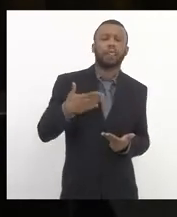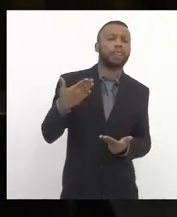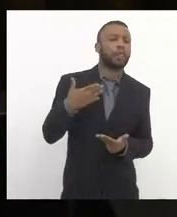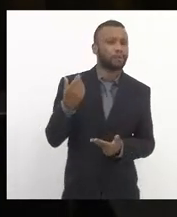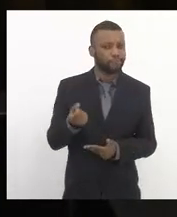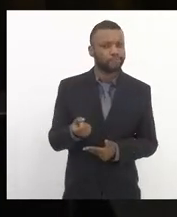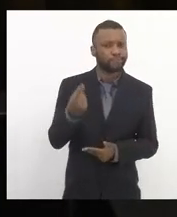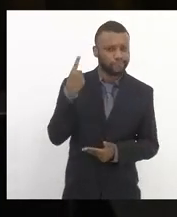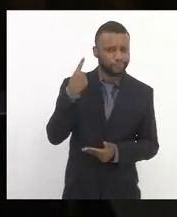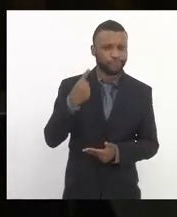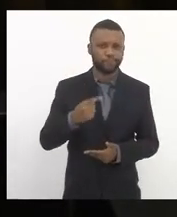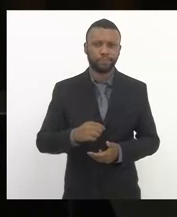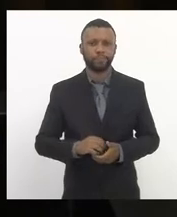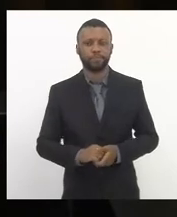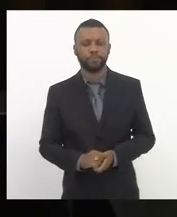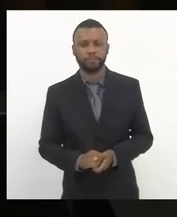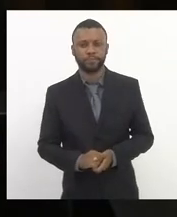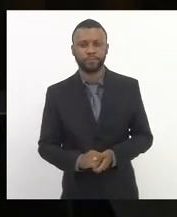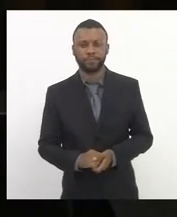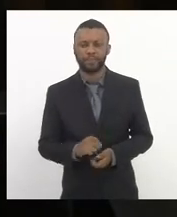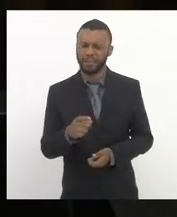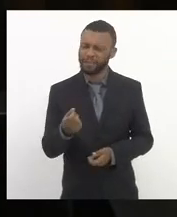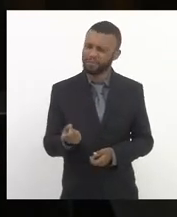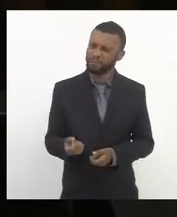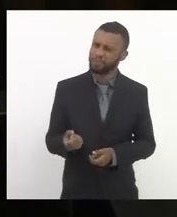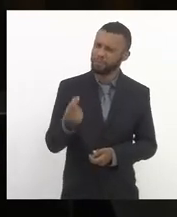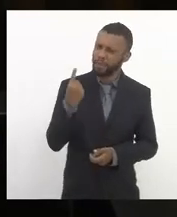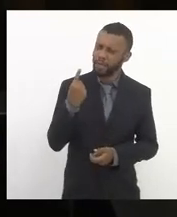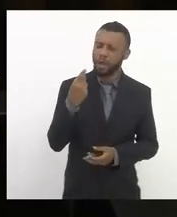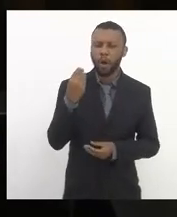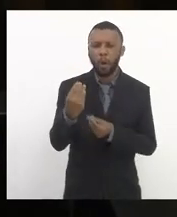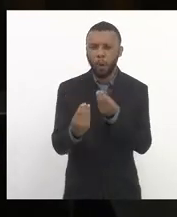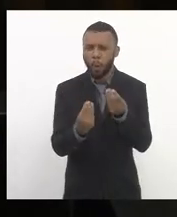estranheza essa velocidade